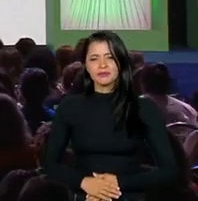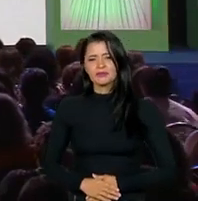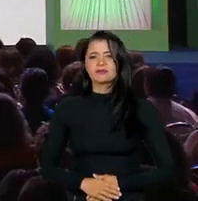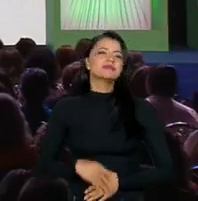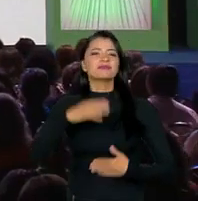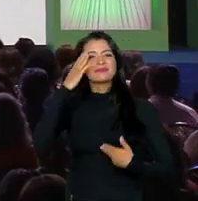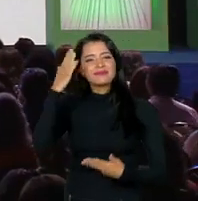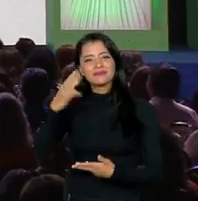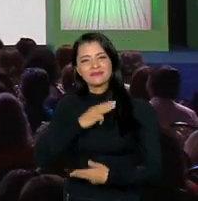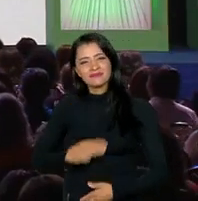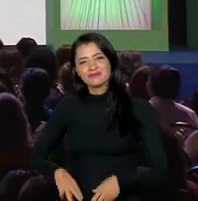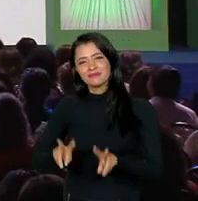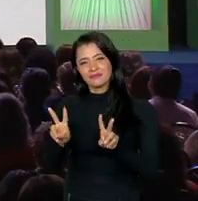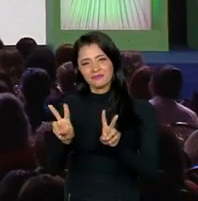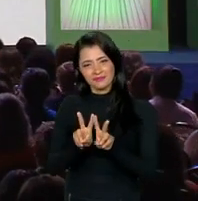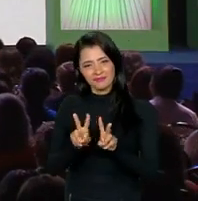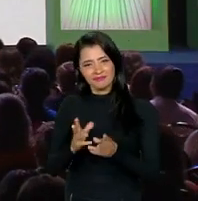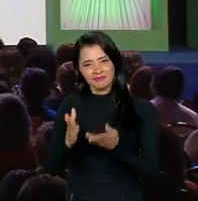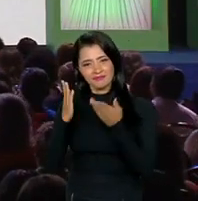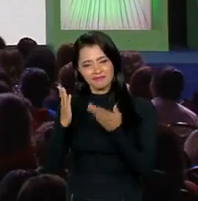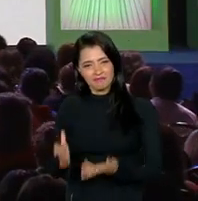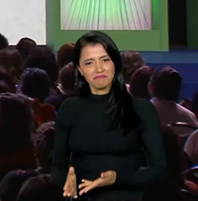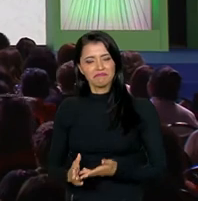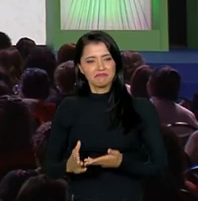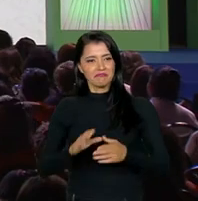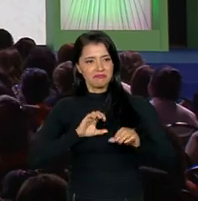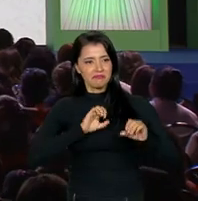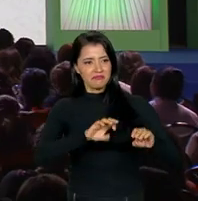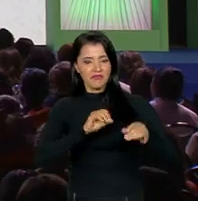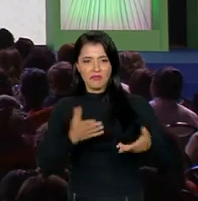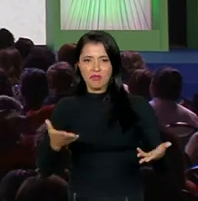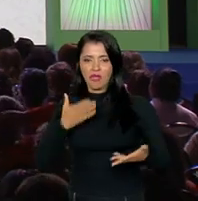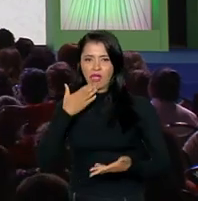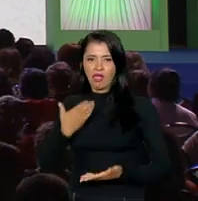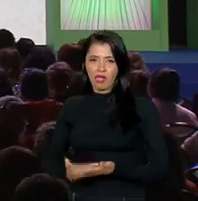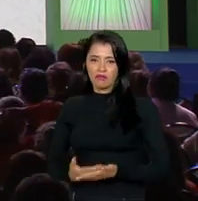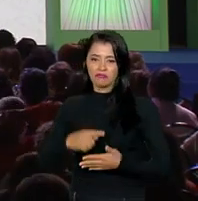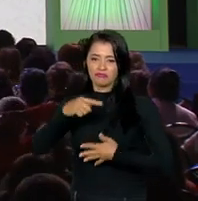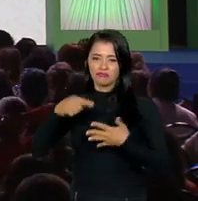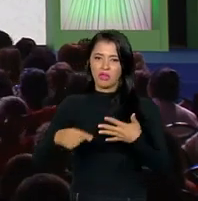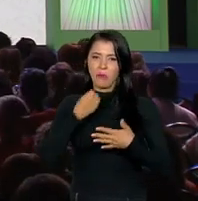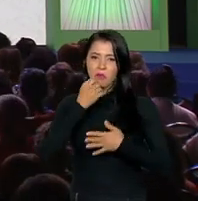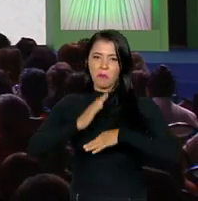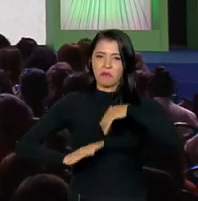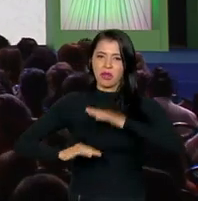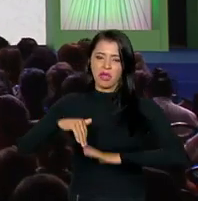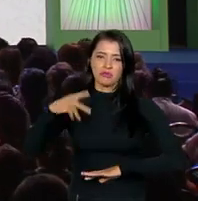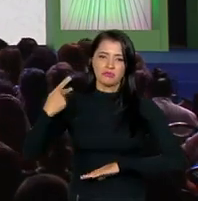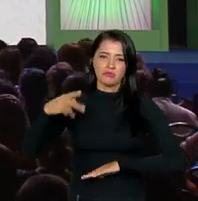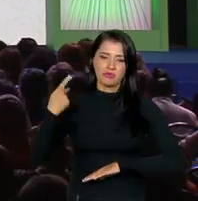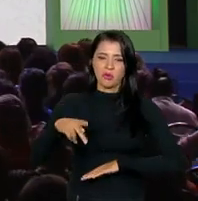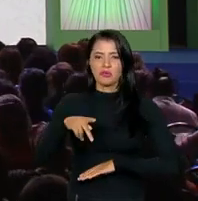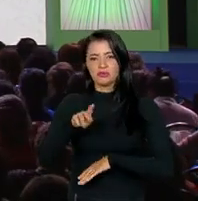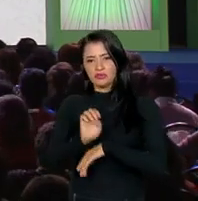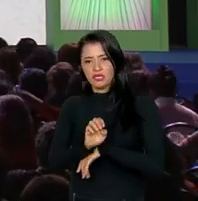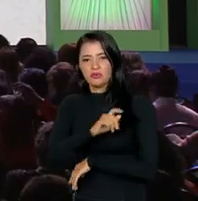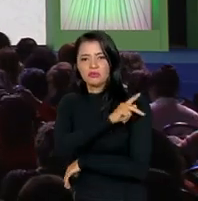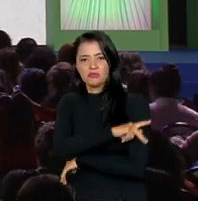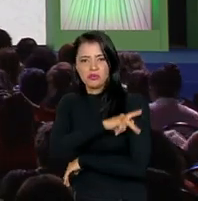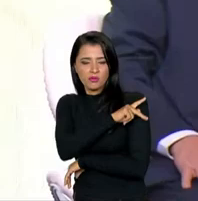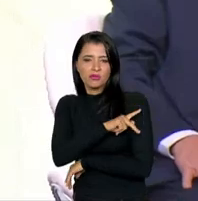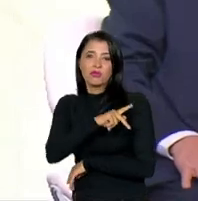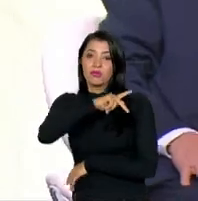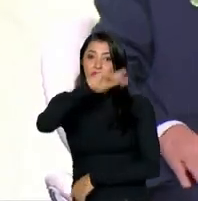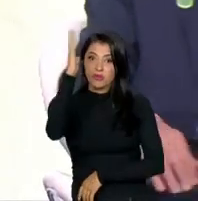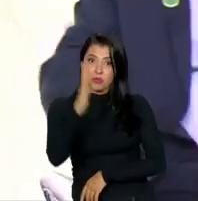Obrigado, ministro Wellington. Deu uma aula aqui para nós, né? Falou das boas práticas do estado do Piauí. E o